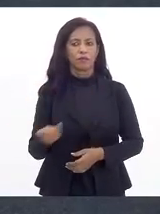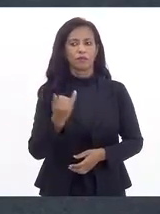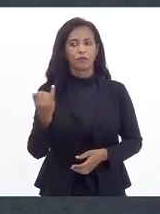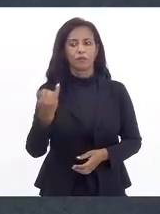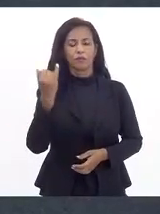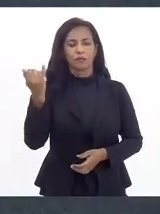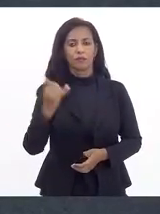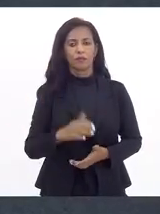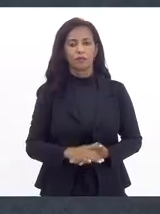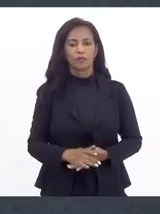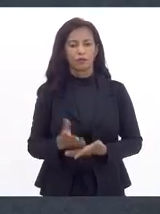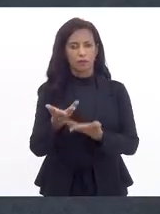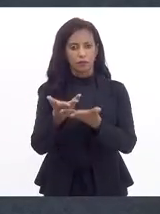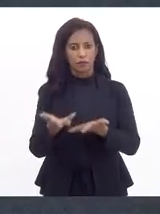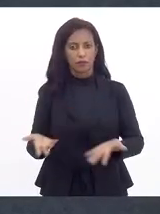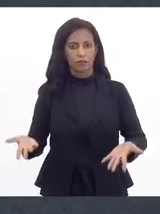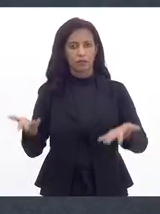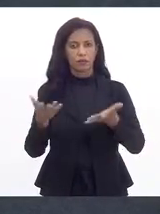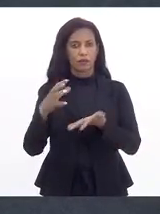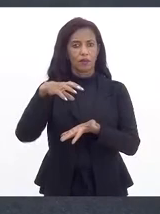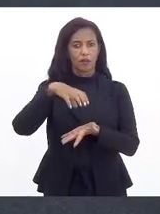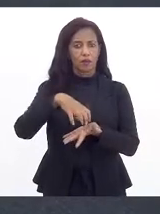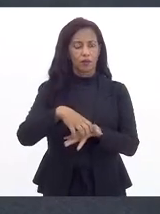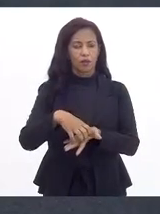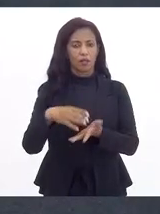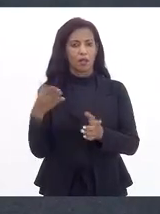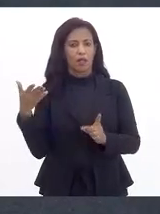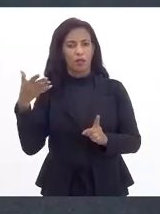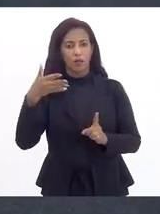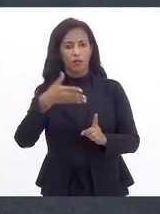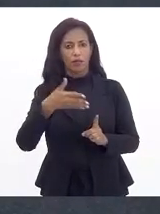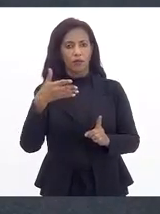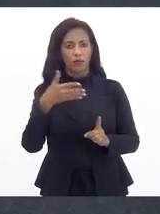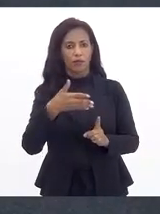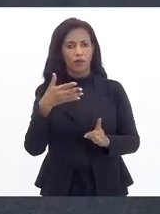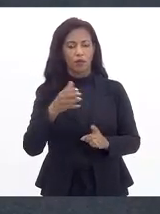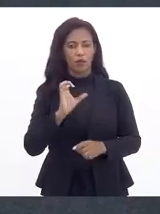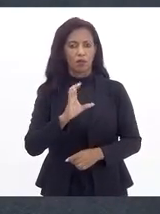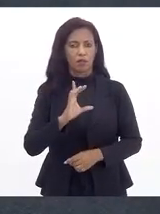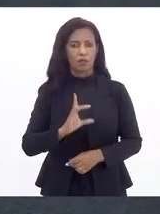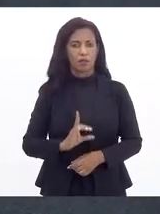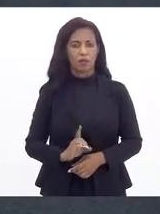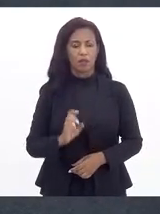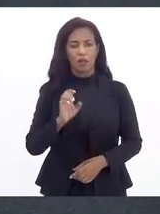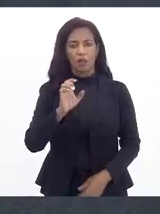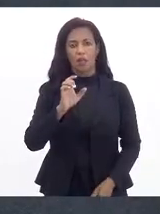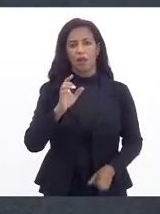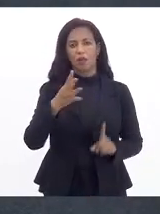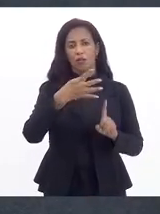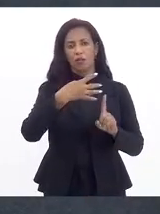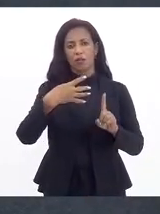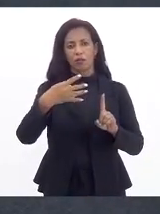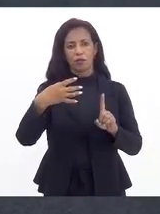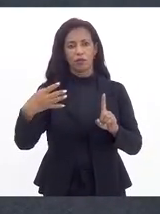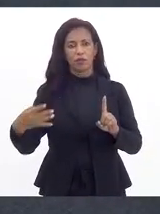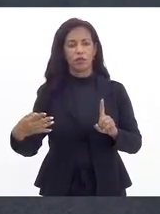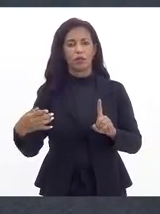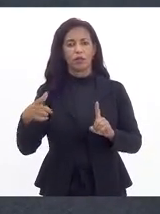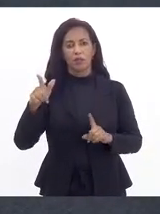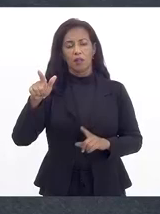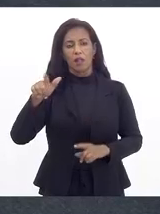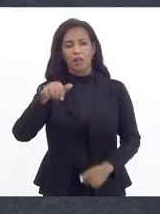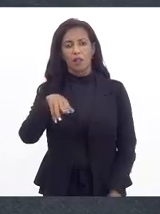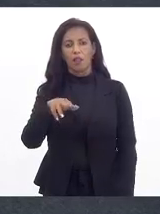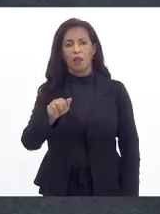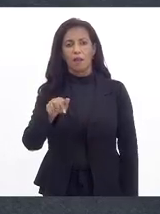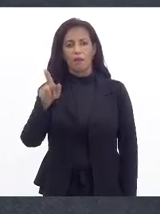importância da inauguração do Centro de Referência e Cidadania LGBTQIA+, no Complexo da Maré,